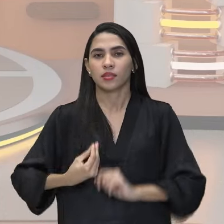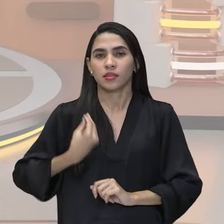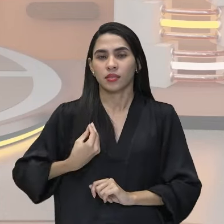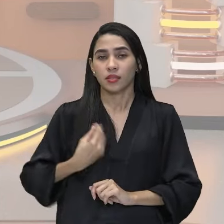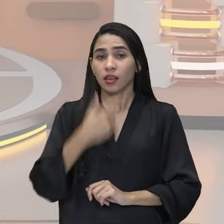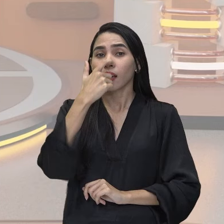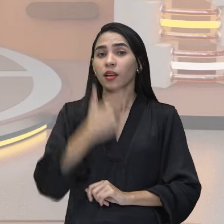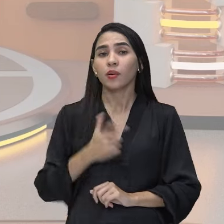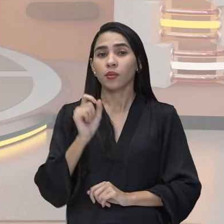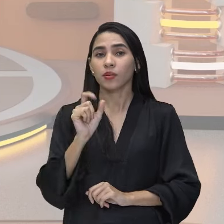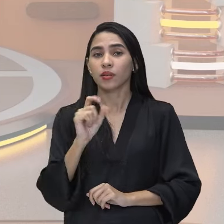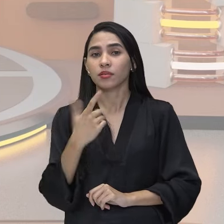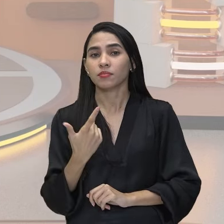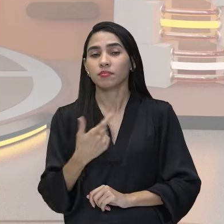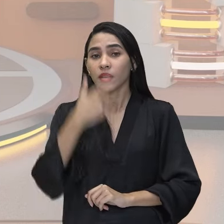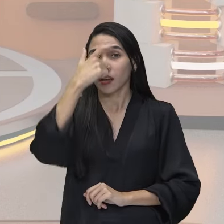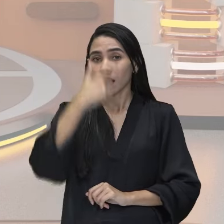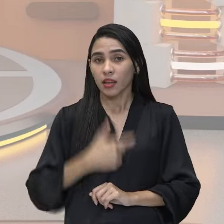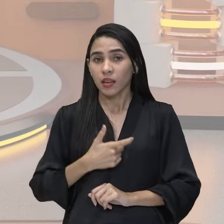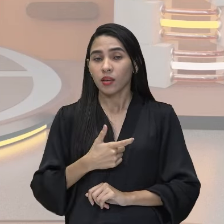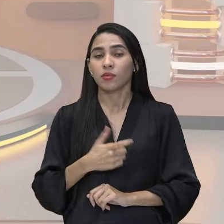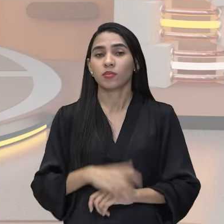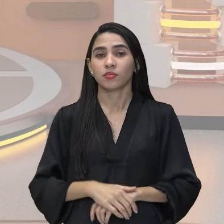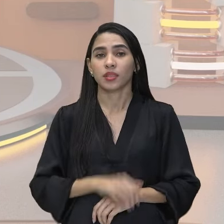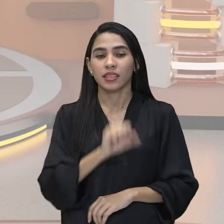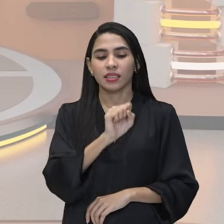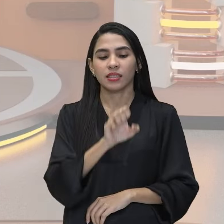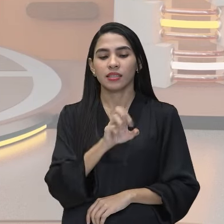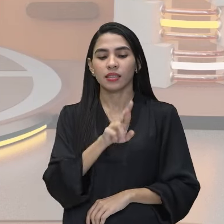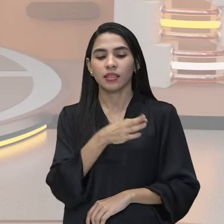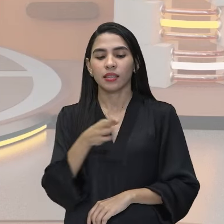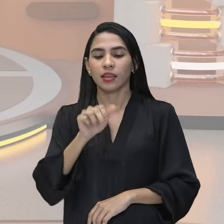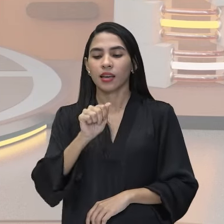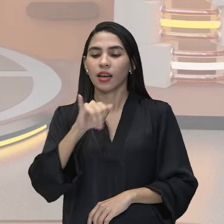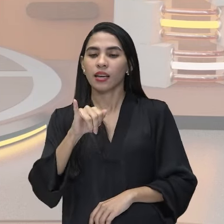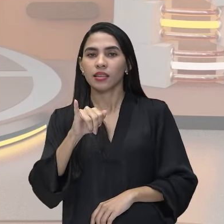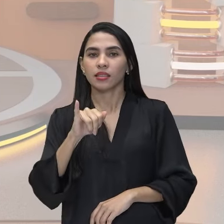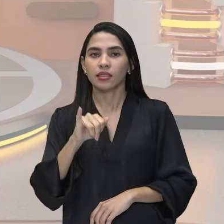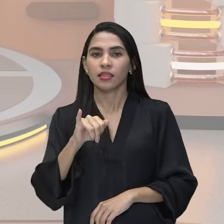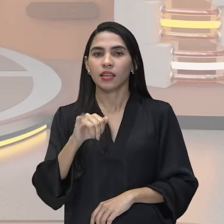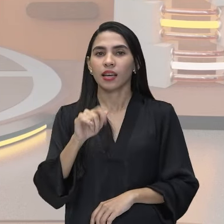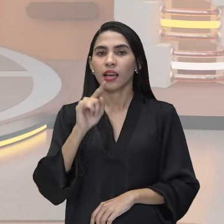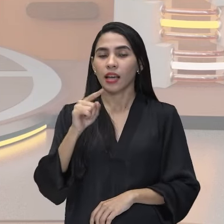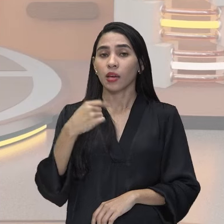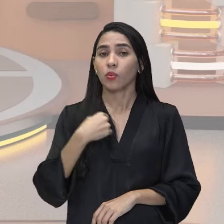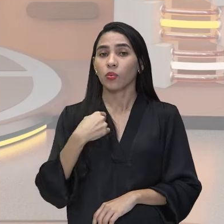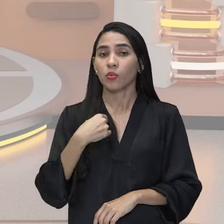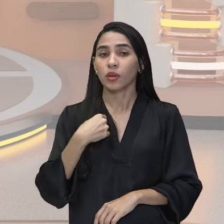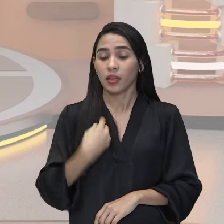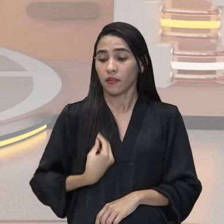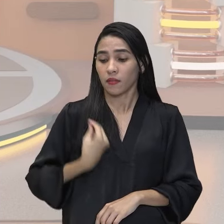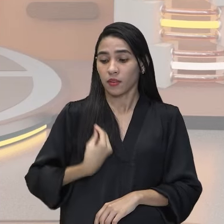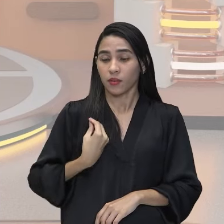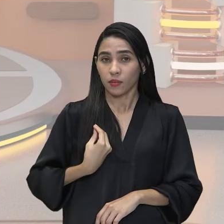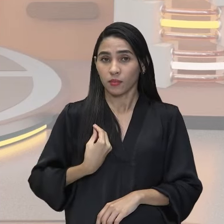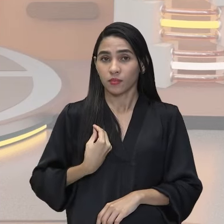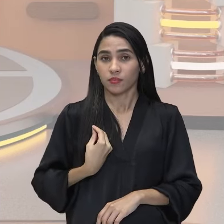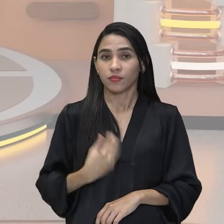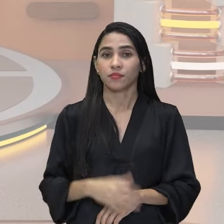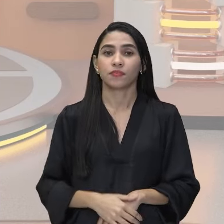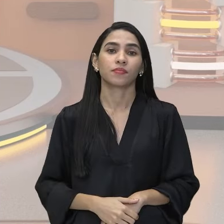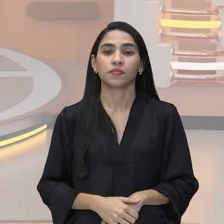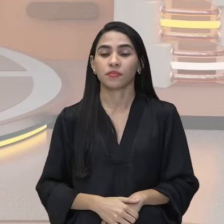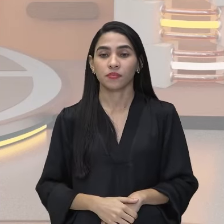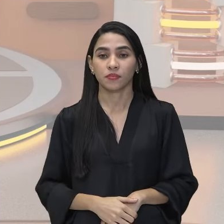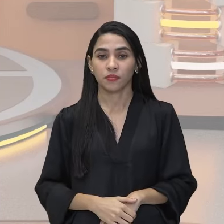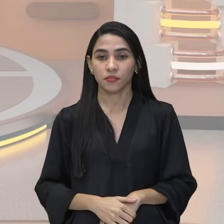sou o quê? Um ser aí, tá? Eu não sou abstrato, eu estou presente. Perfeito? Então,